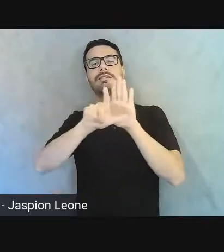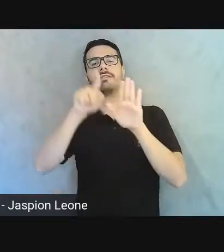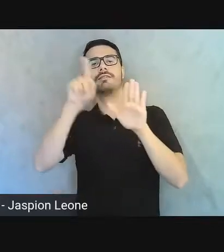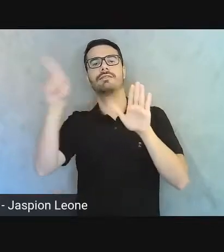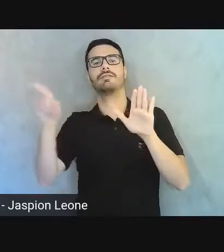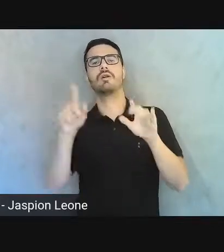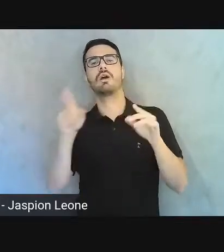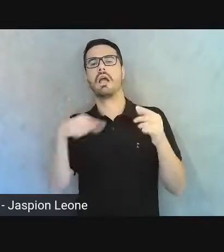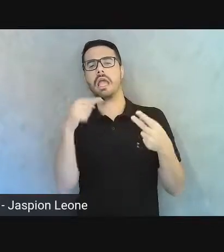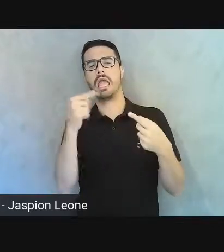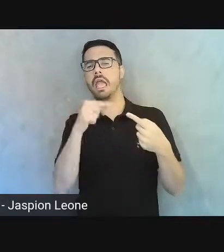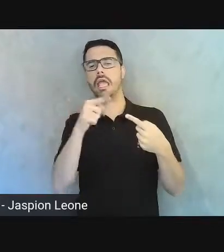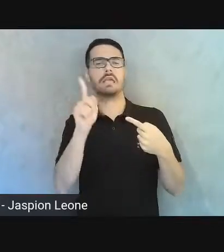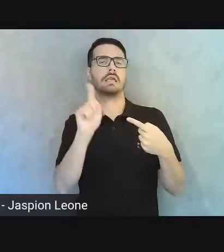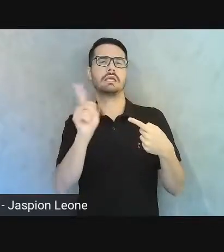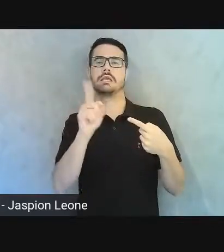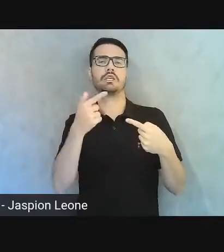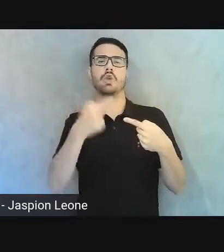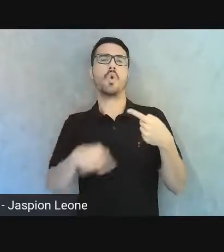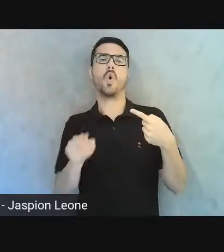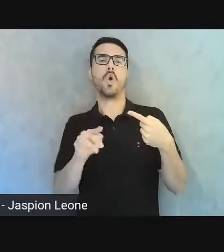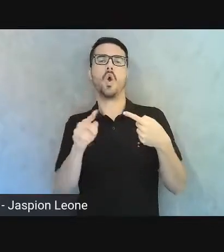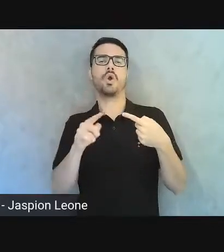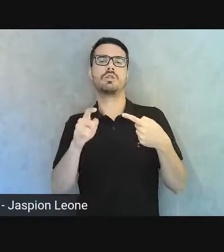entrega apresentadas pelo Poder